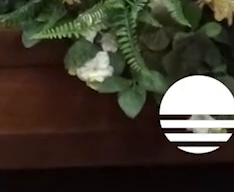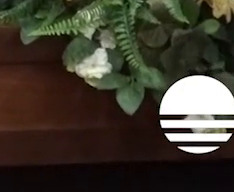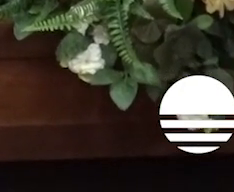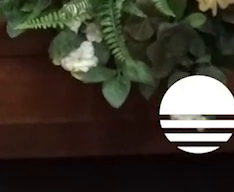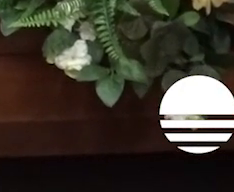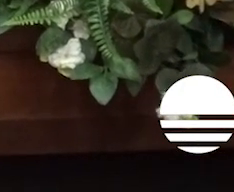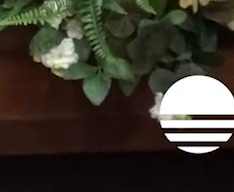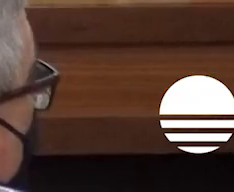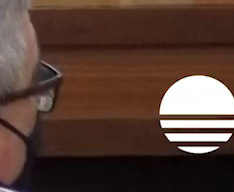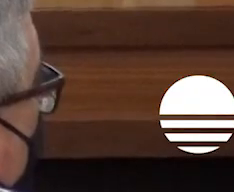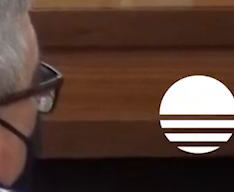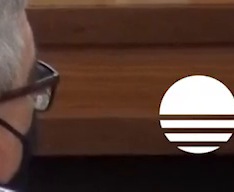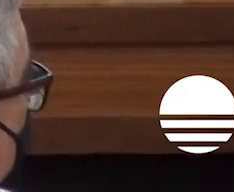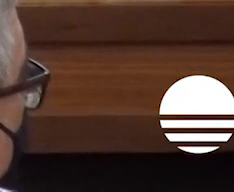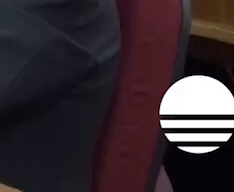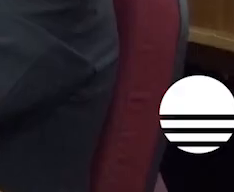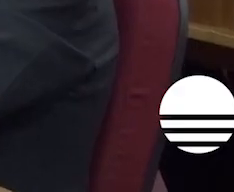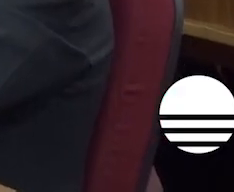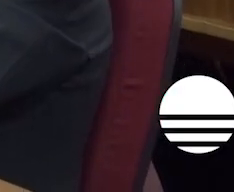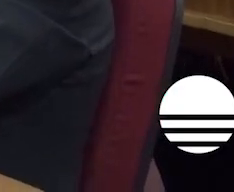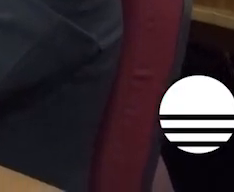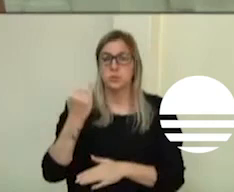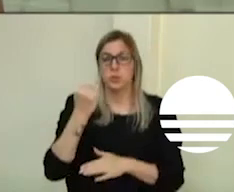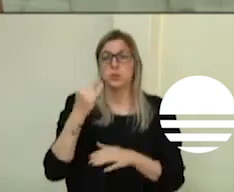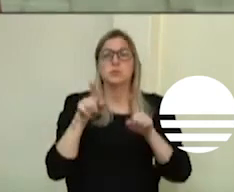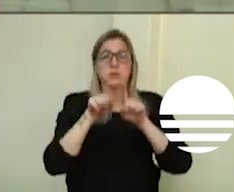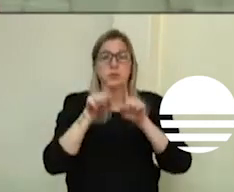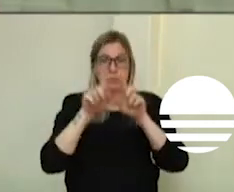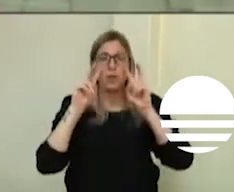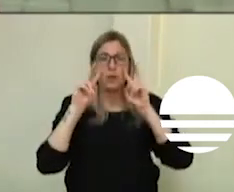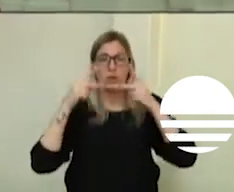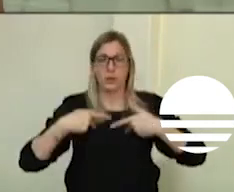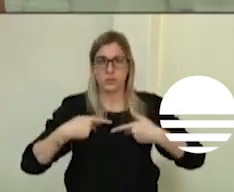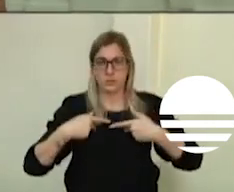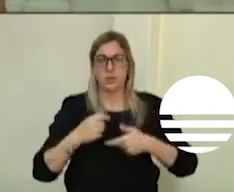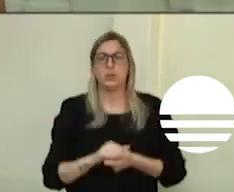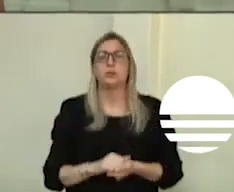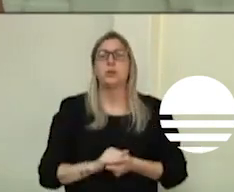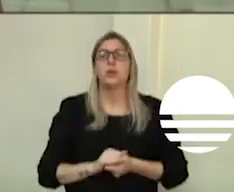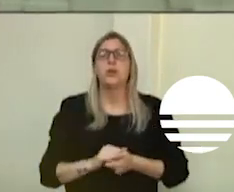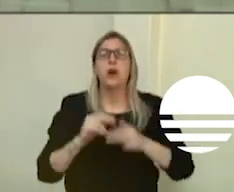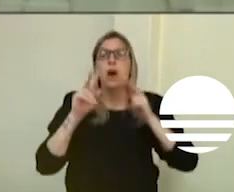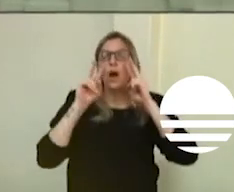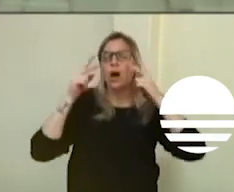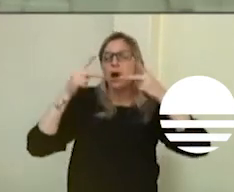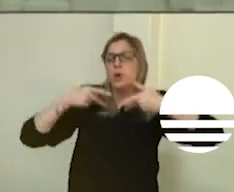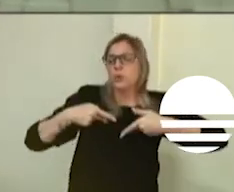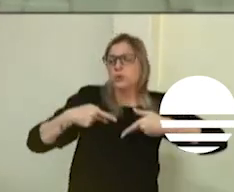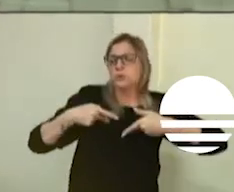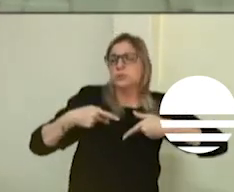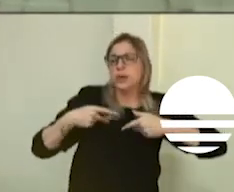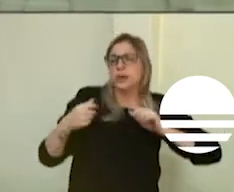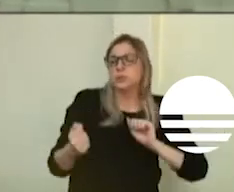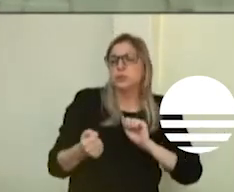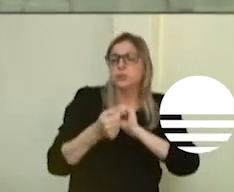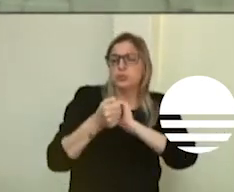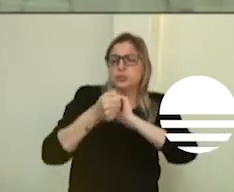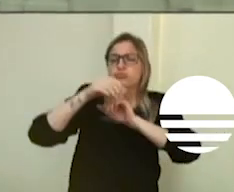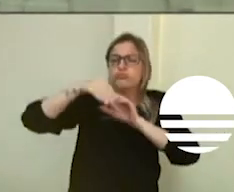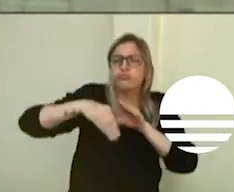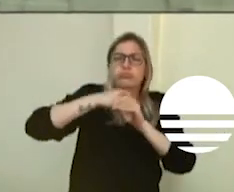outras autoridades estiveram presentes na ocasião. E esse reconhecimento vem alicerçado num projeto